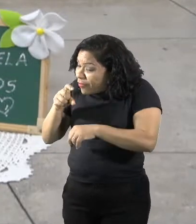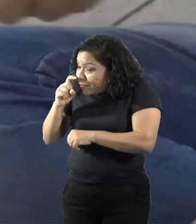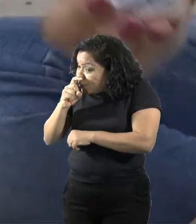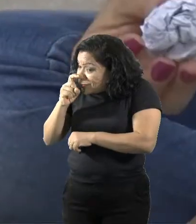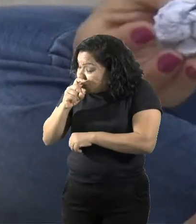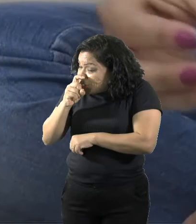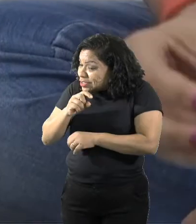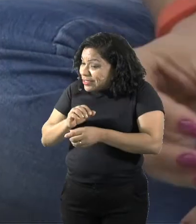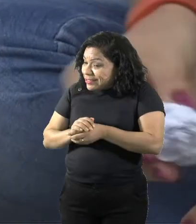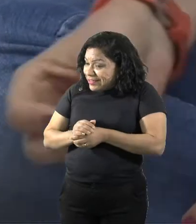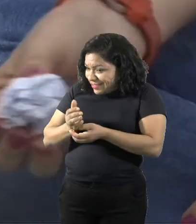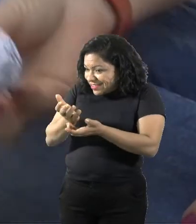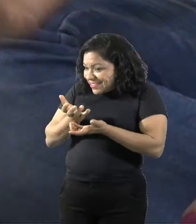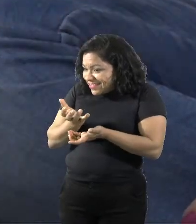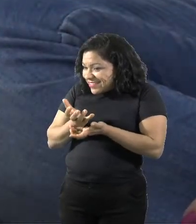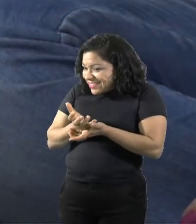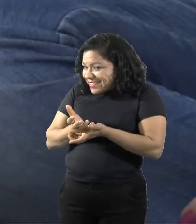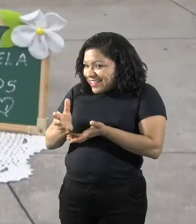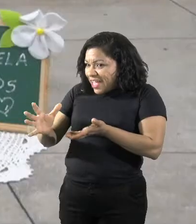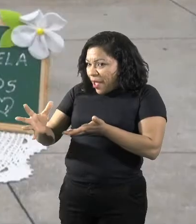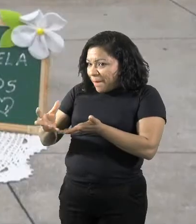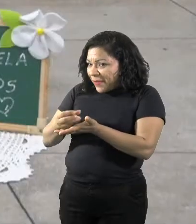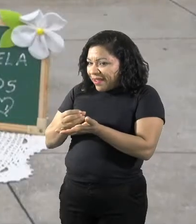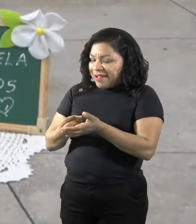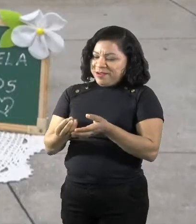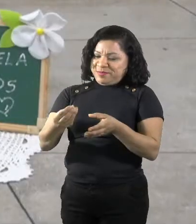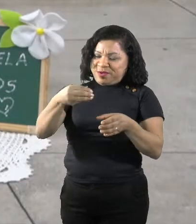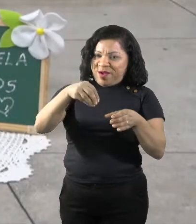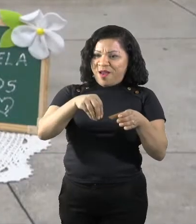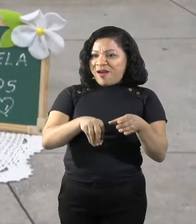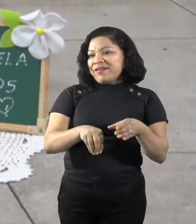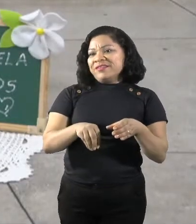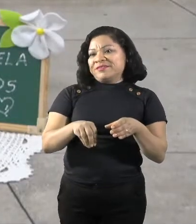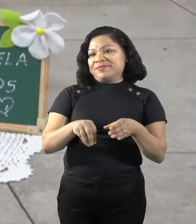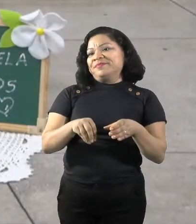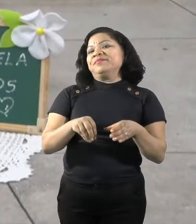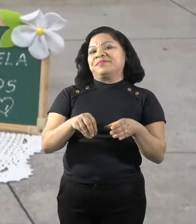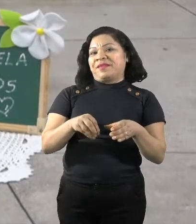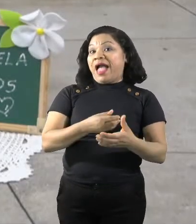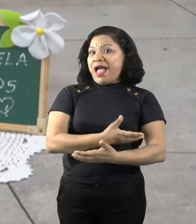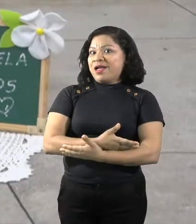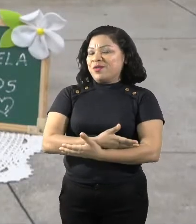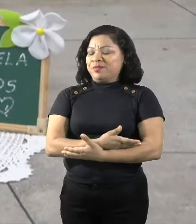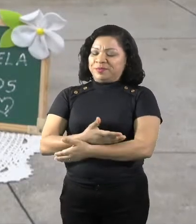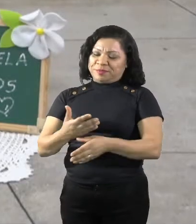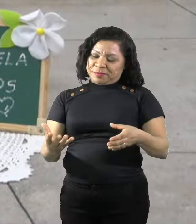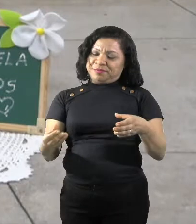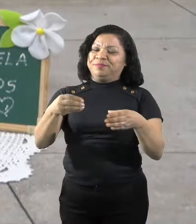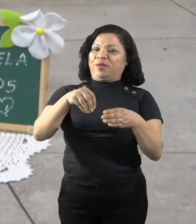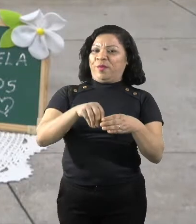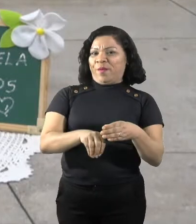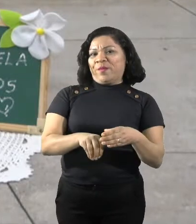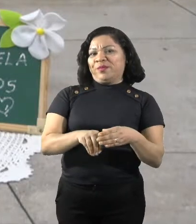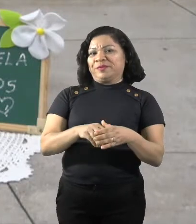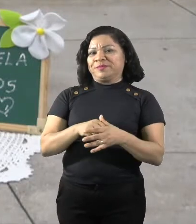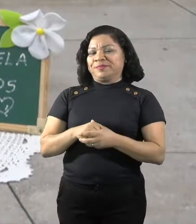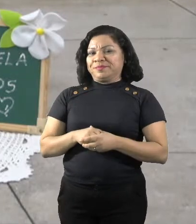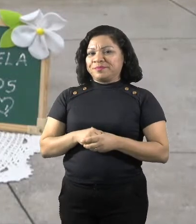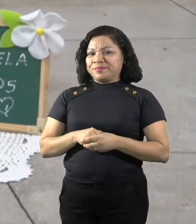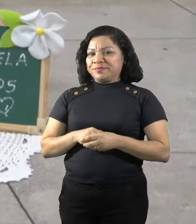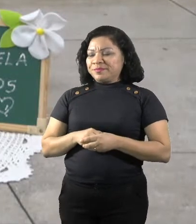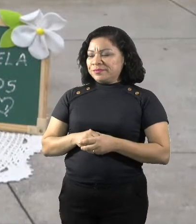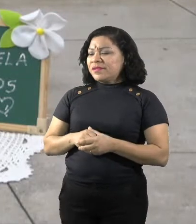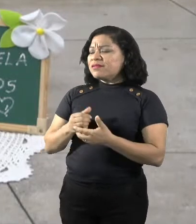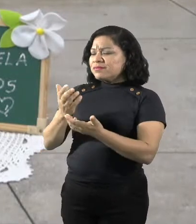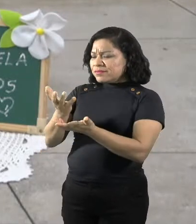de mentirinha para colocar na cartela? O seu bebê vai colocar. Bebê, você quer colocar o